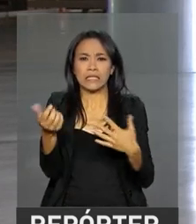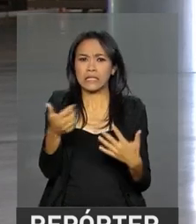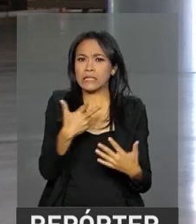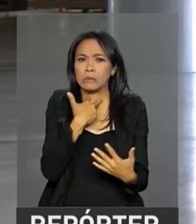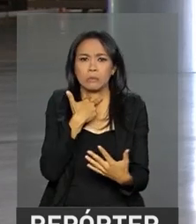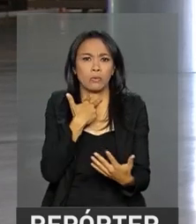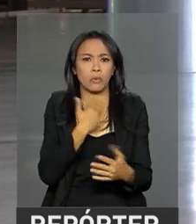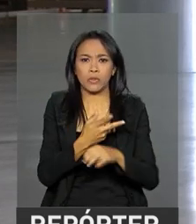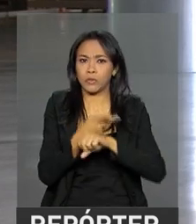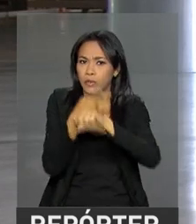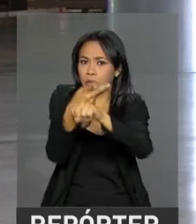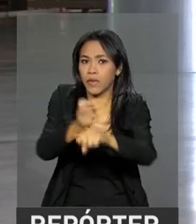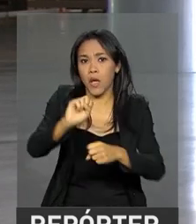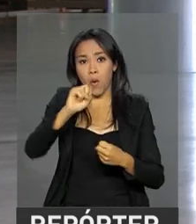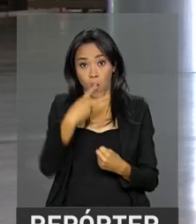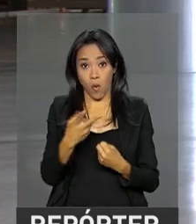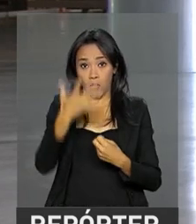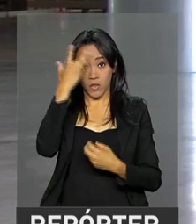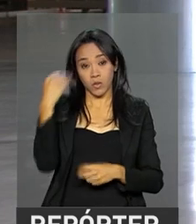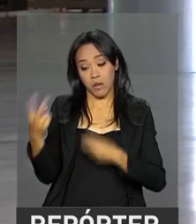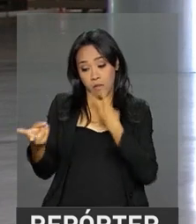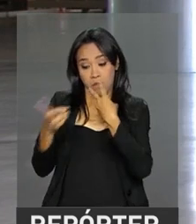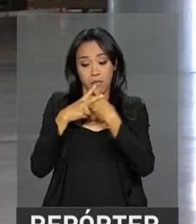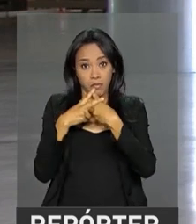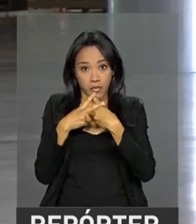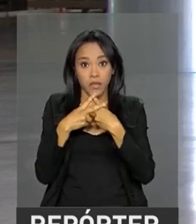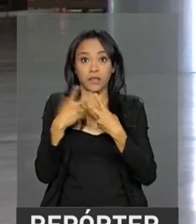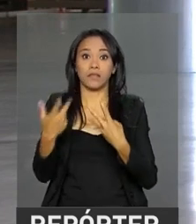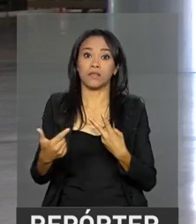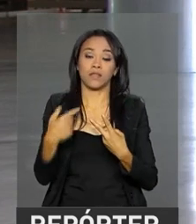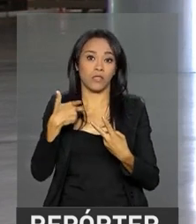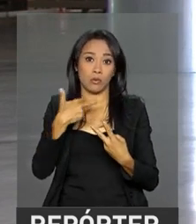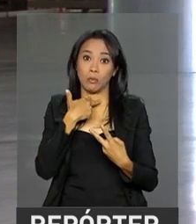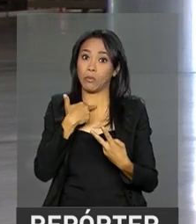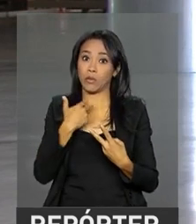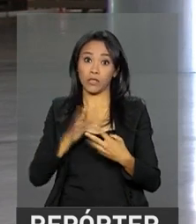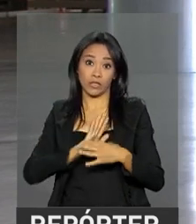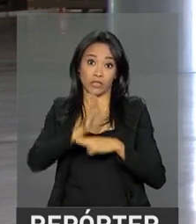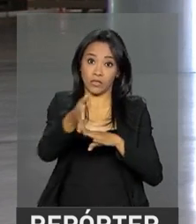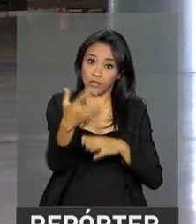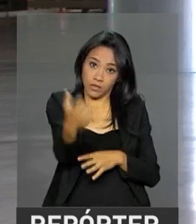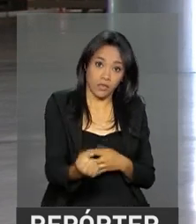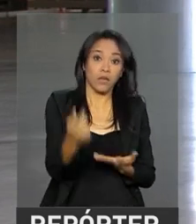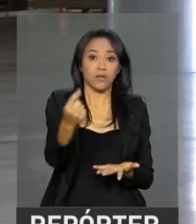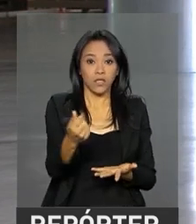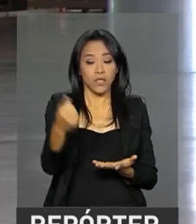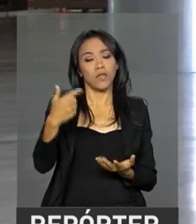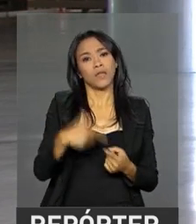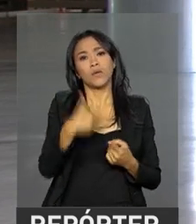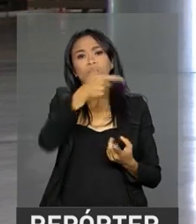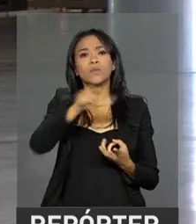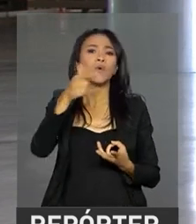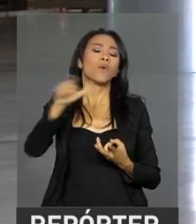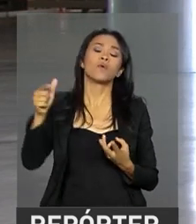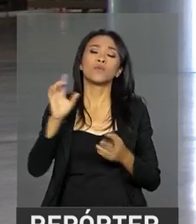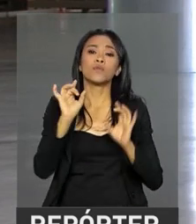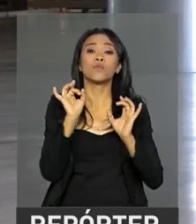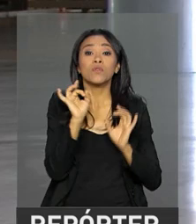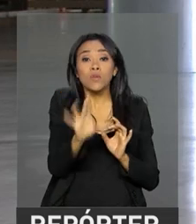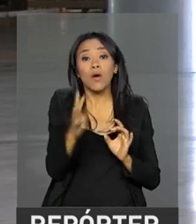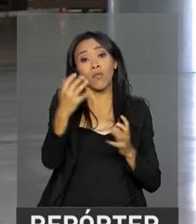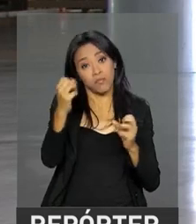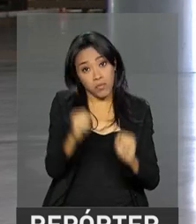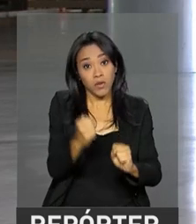cumprimento de pena ou prisão administrativa restritiva de liberdade os demais casos só poderão ser